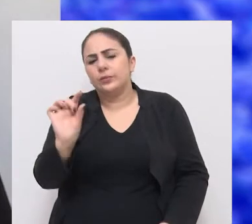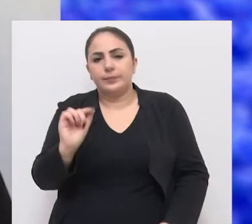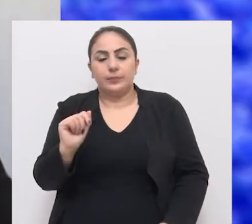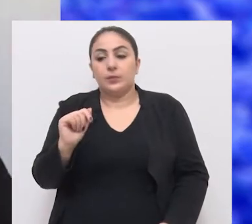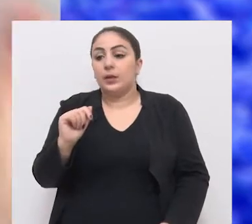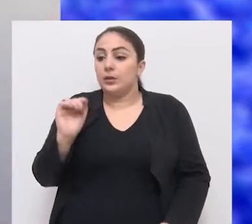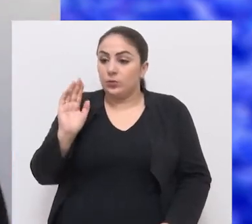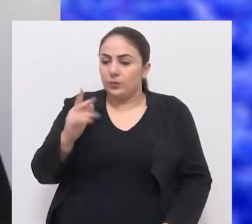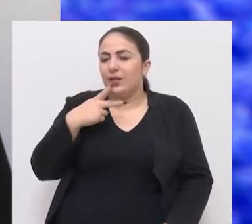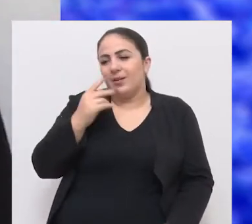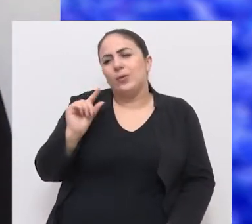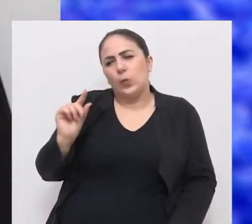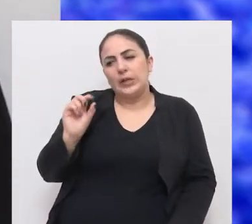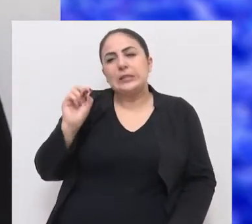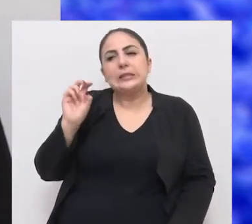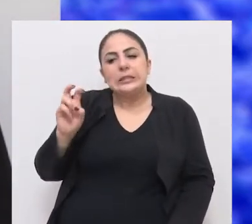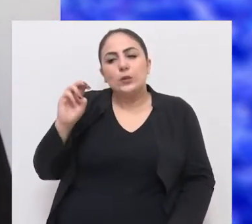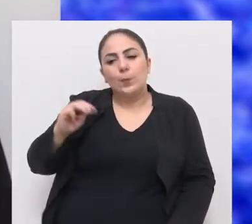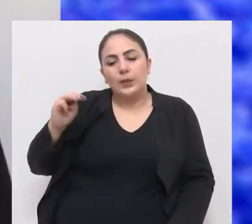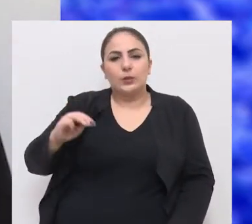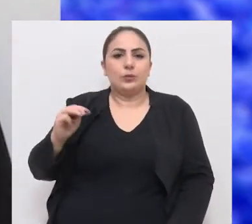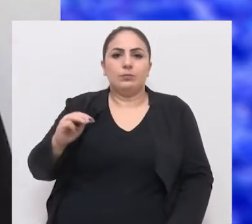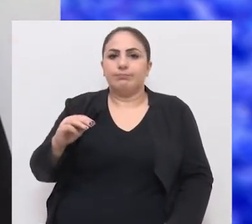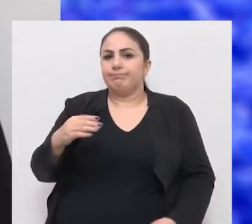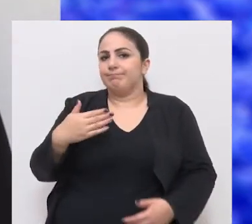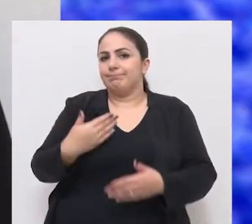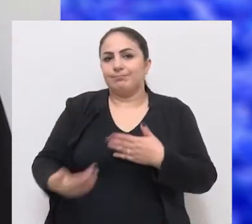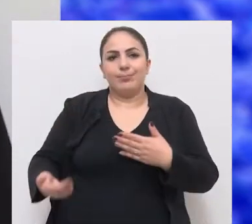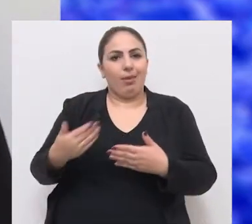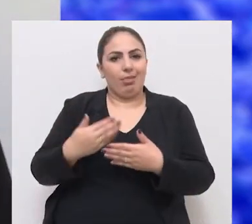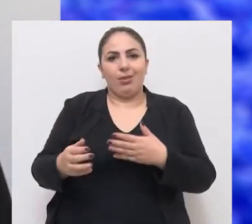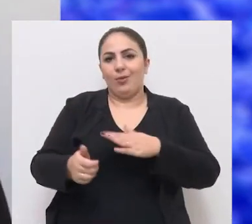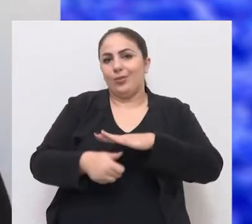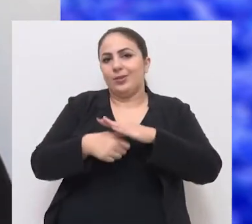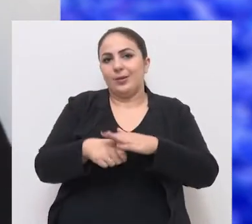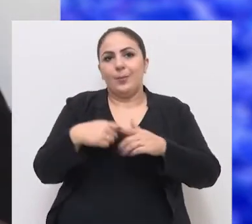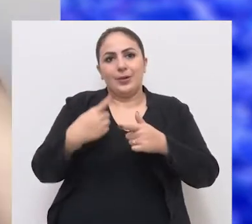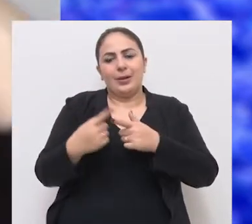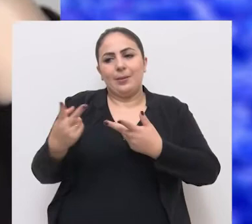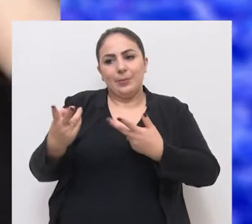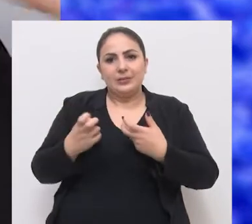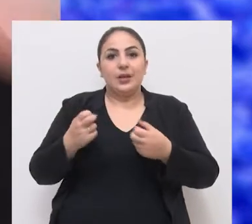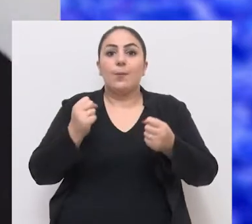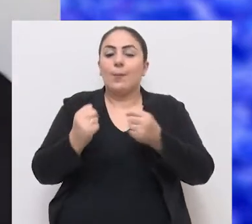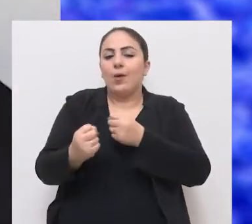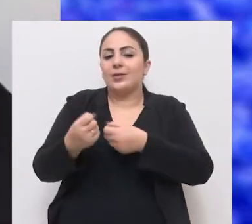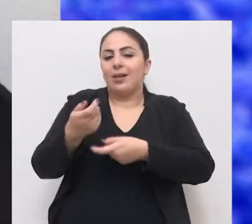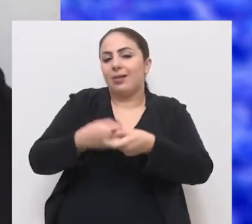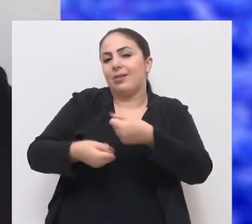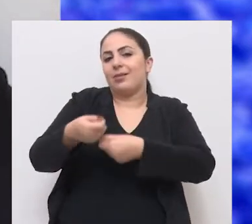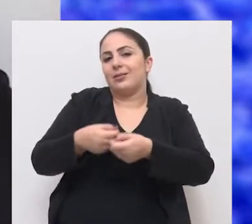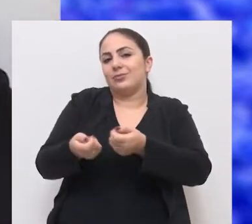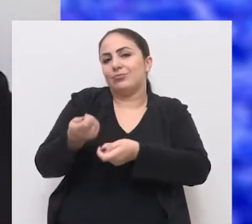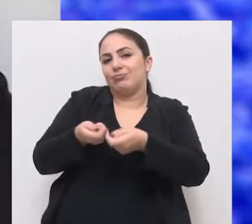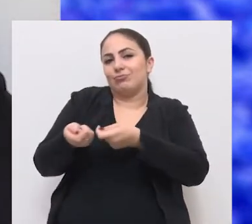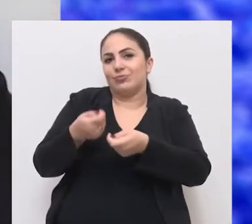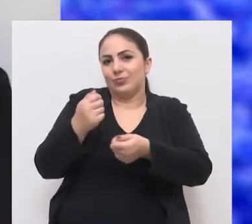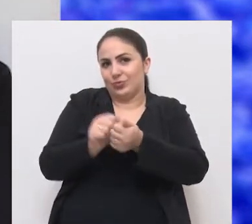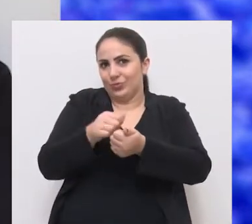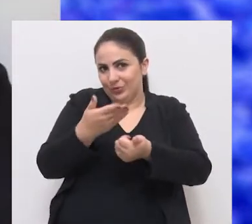minutinhos, né? Aí você diz, tá bom, só mais 5 minutinhos. Você acabou de perder a autoridade, porque ele percebe que ele pode negociar com